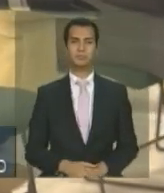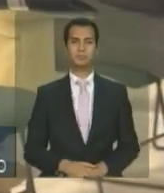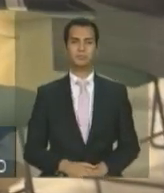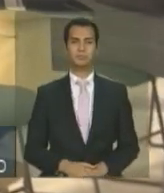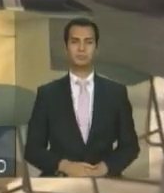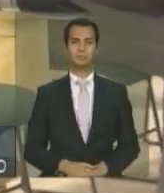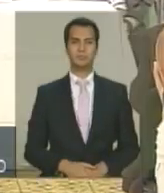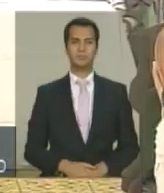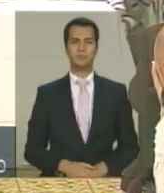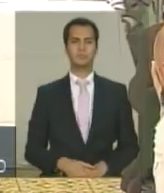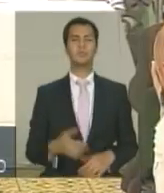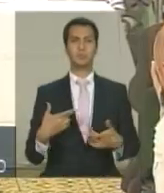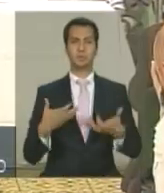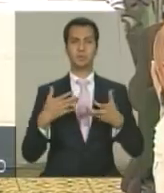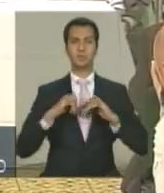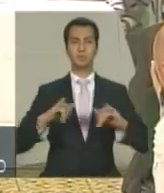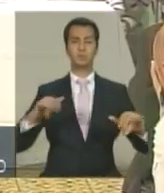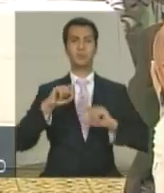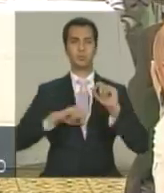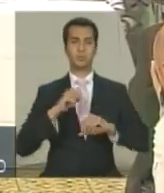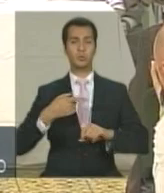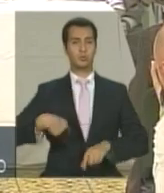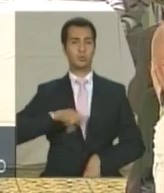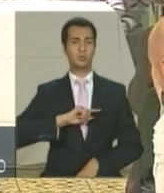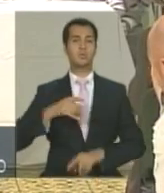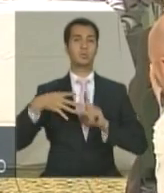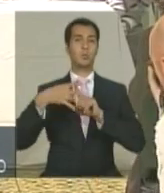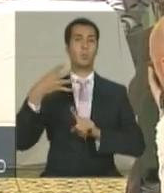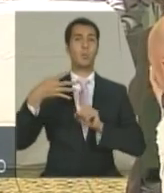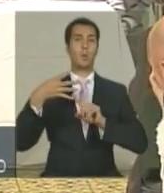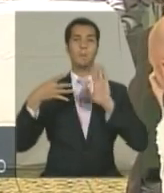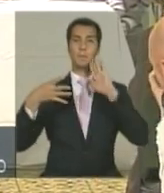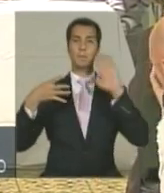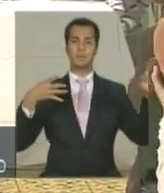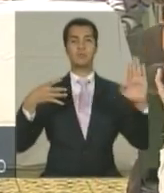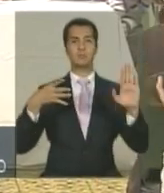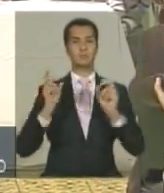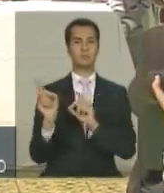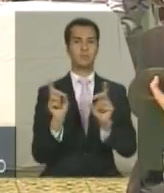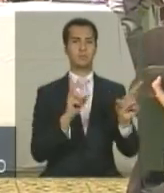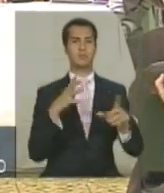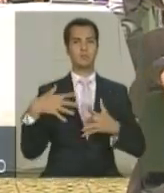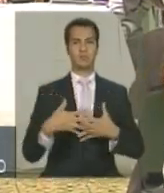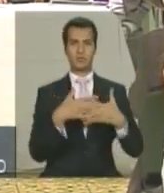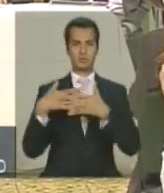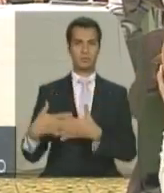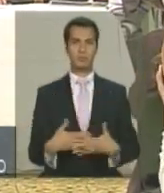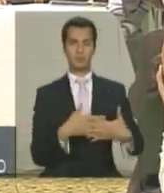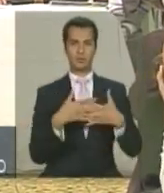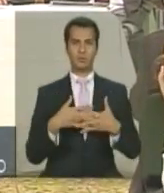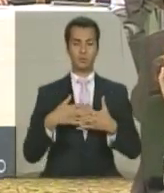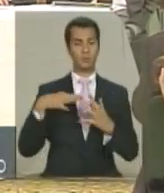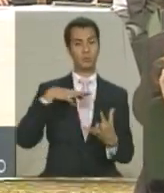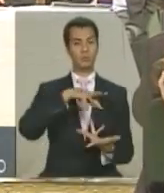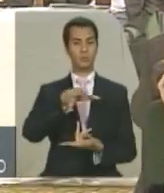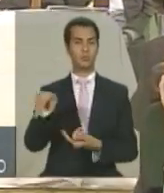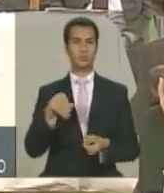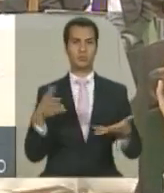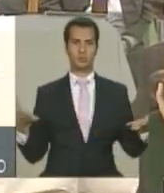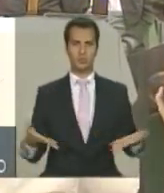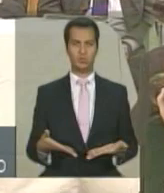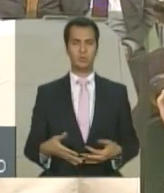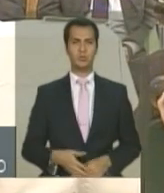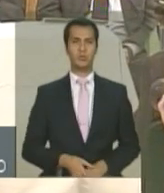vocês que reforçar isso, que nós somos o quarto mercado mundial de caminhões hoje. E, no entanto, e